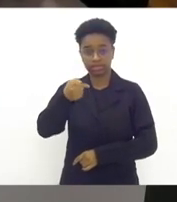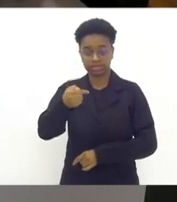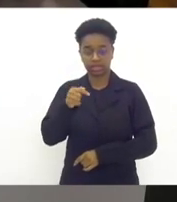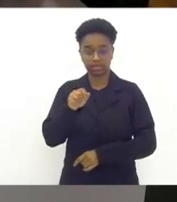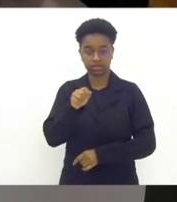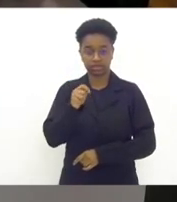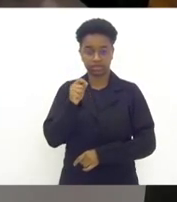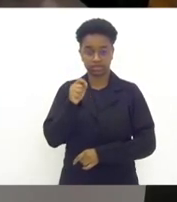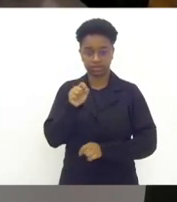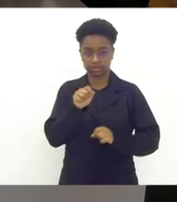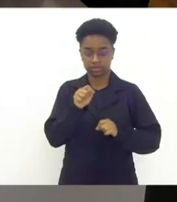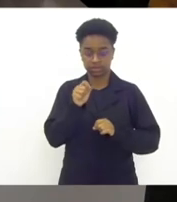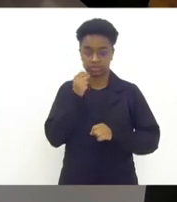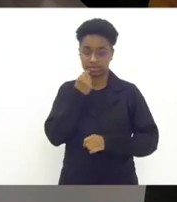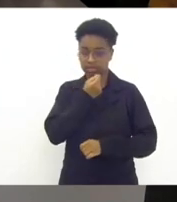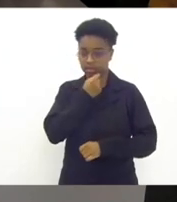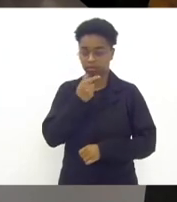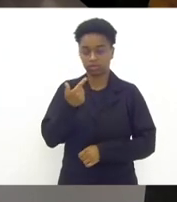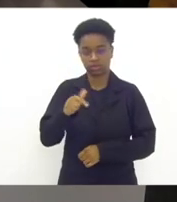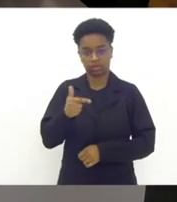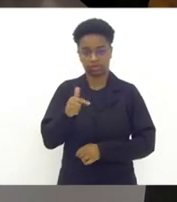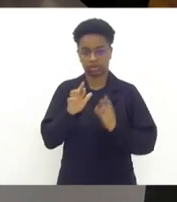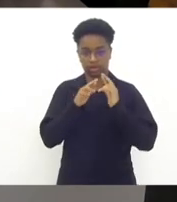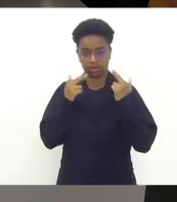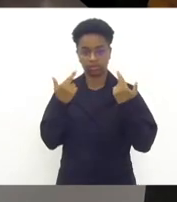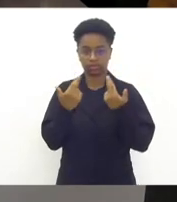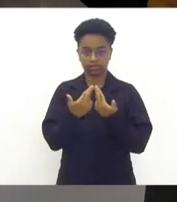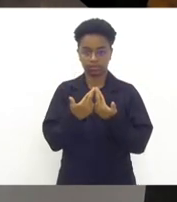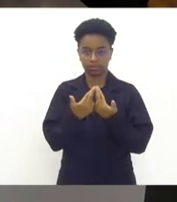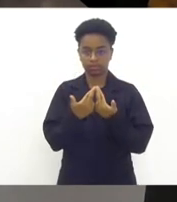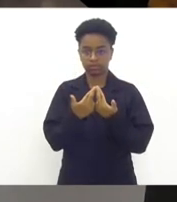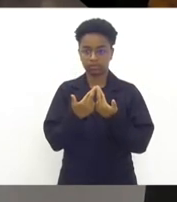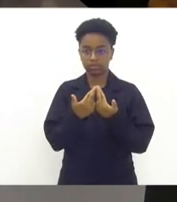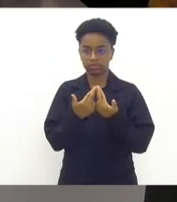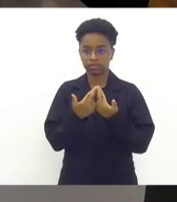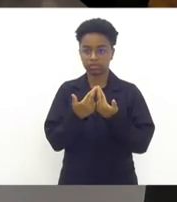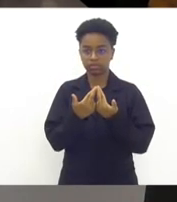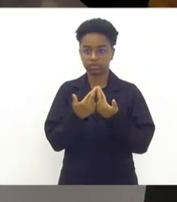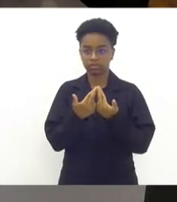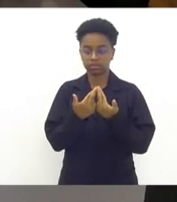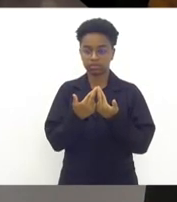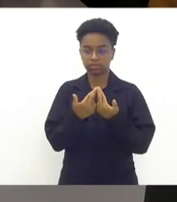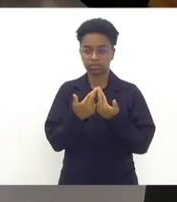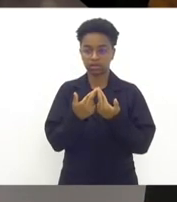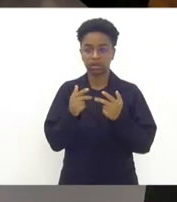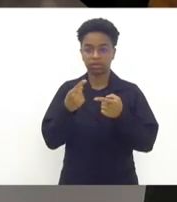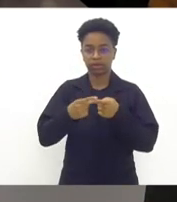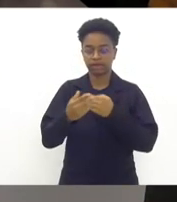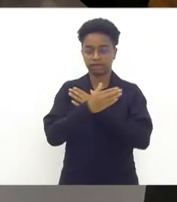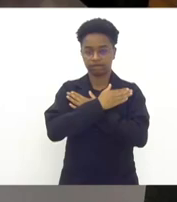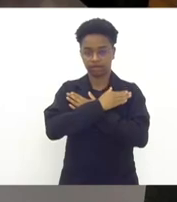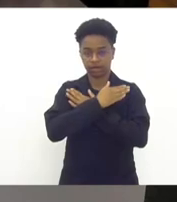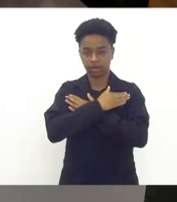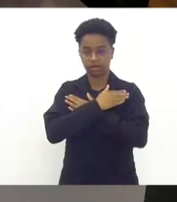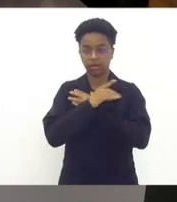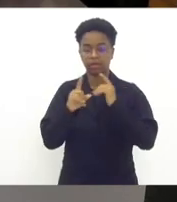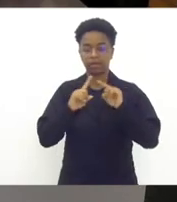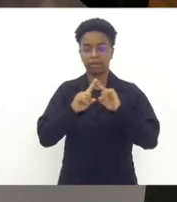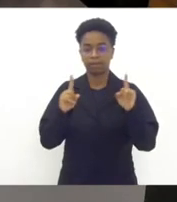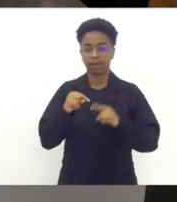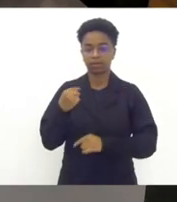setembro, nós não teremos sessão da CPI por ser feriado, mas